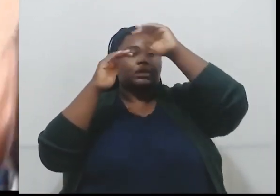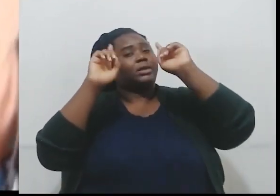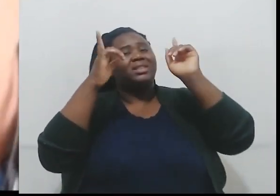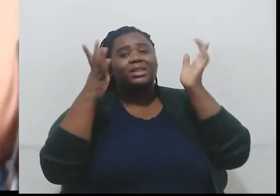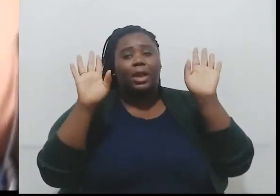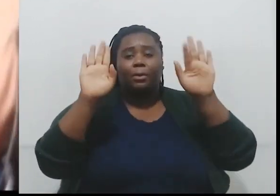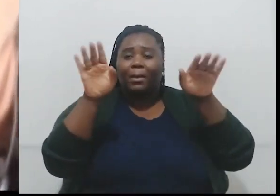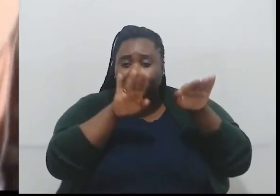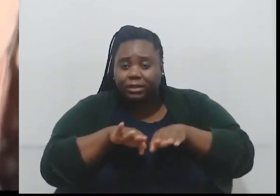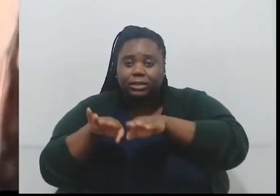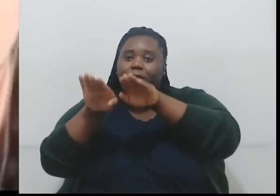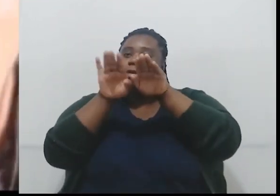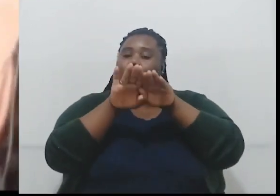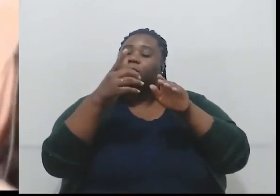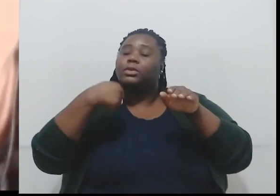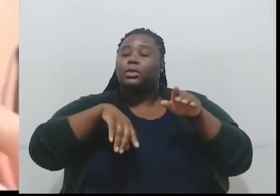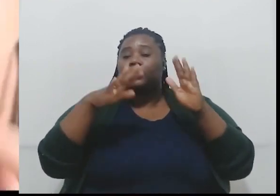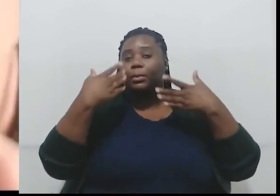de uma certa maneira,